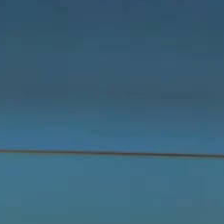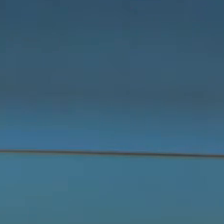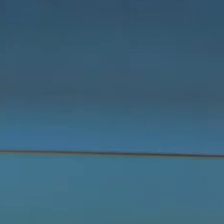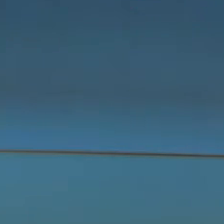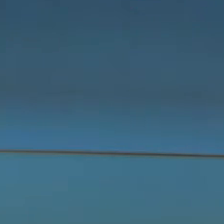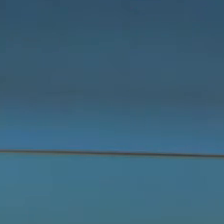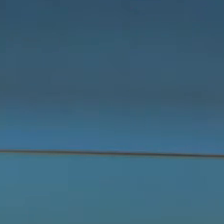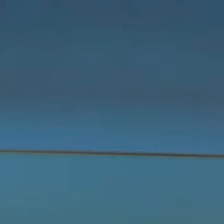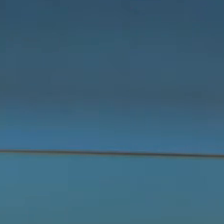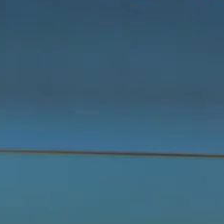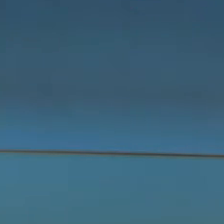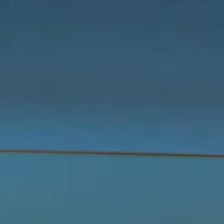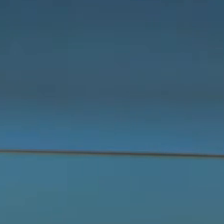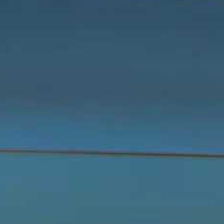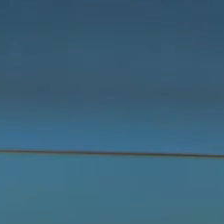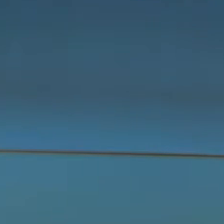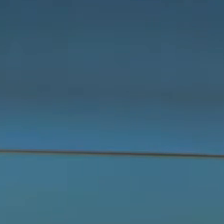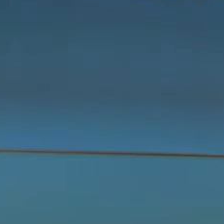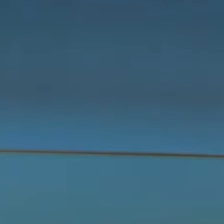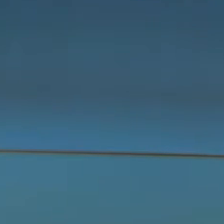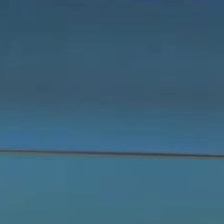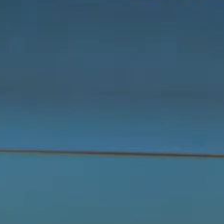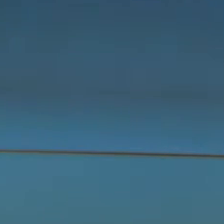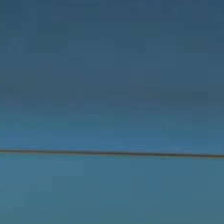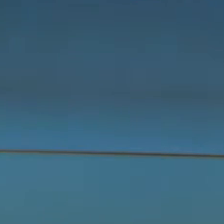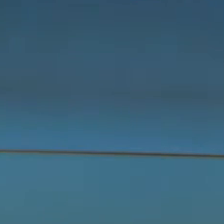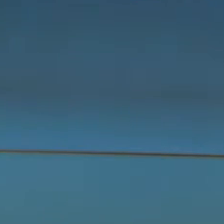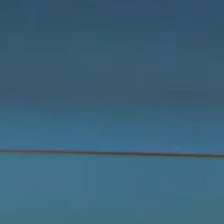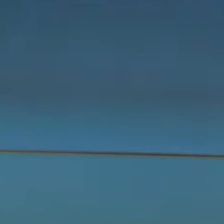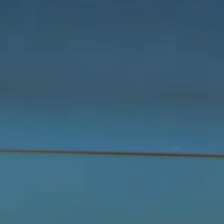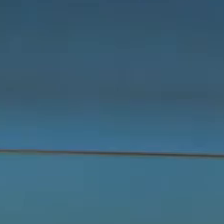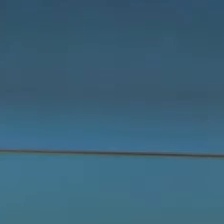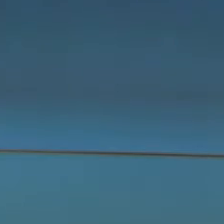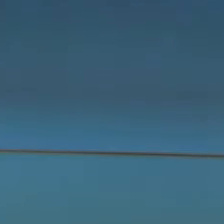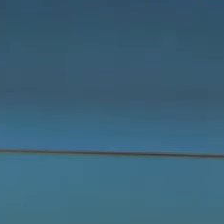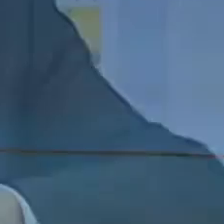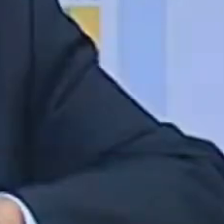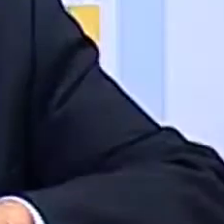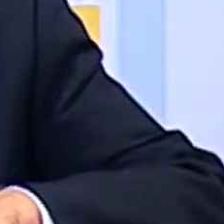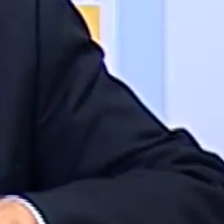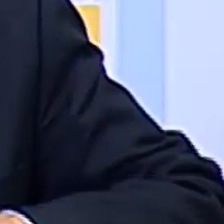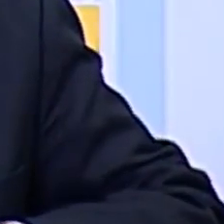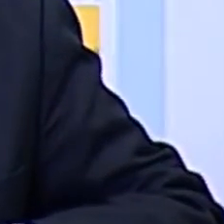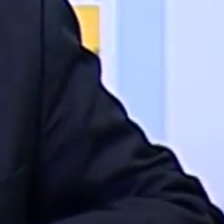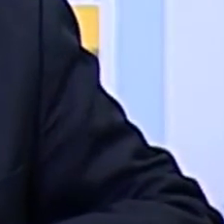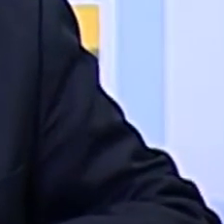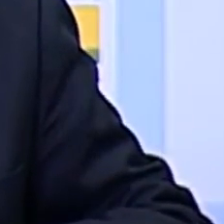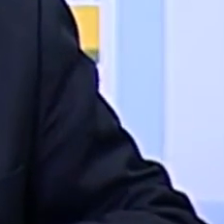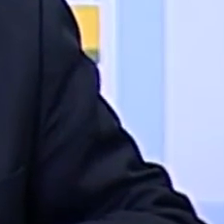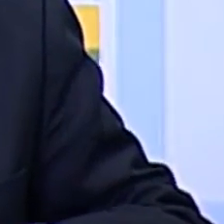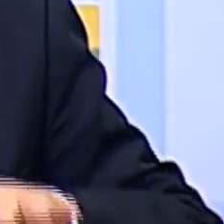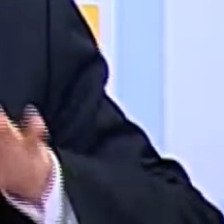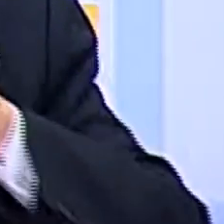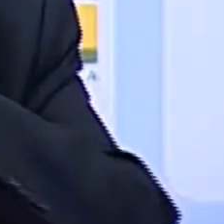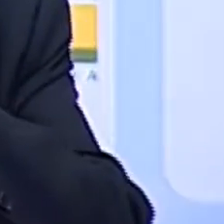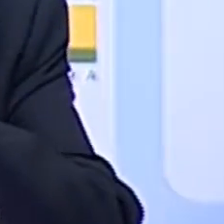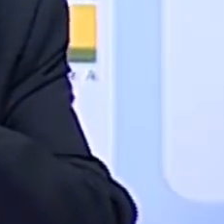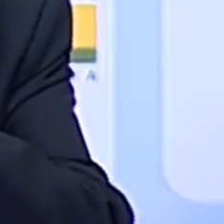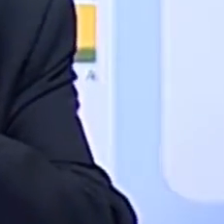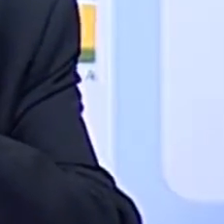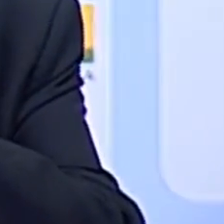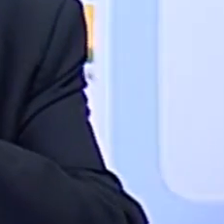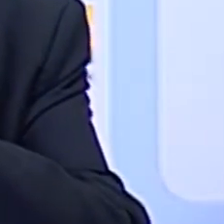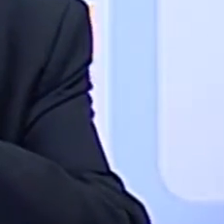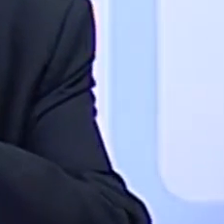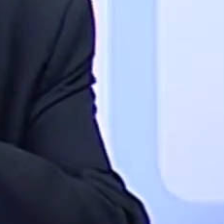Olá, bom dia. Interrompemos nossa programação para acompanhar ao vivo do Ministério da Saúde a divulgação do quarto boletim epidemiológico com